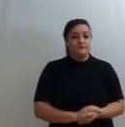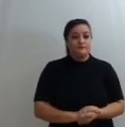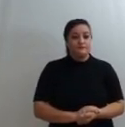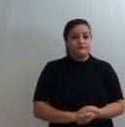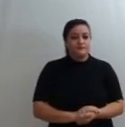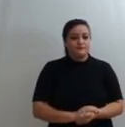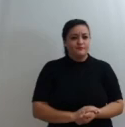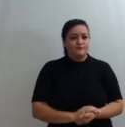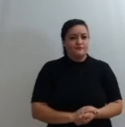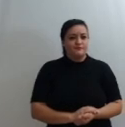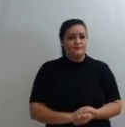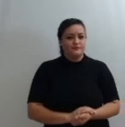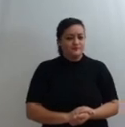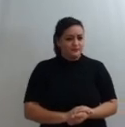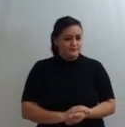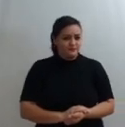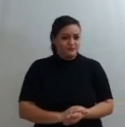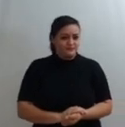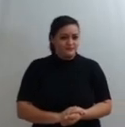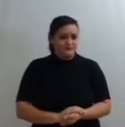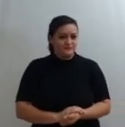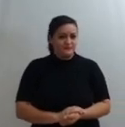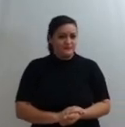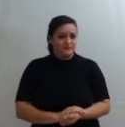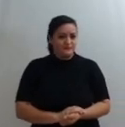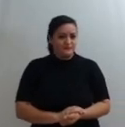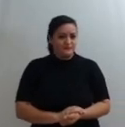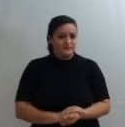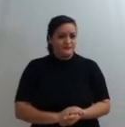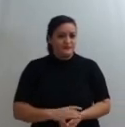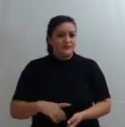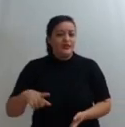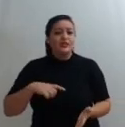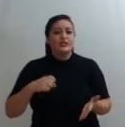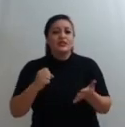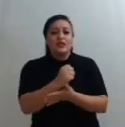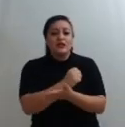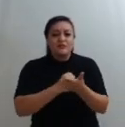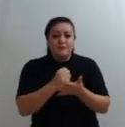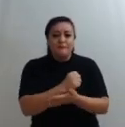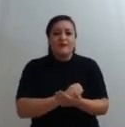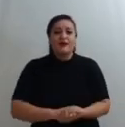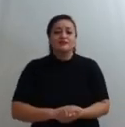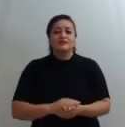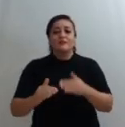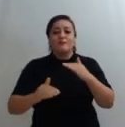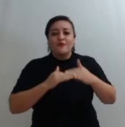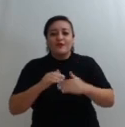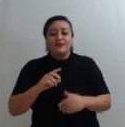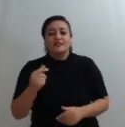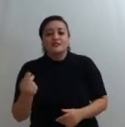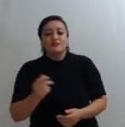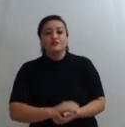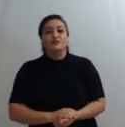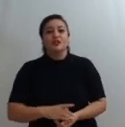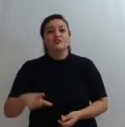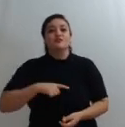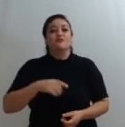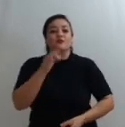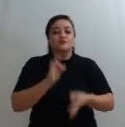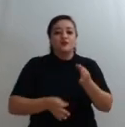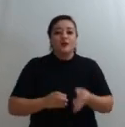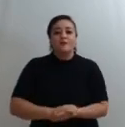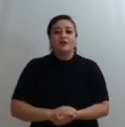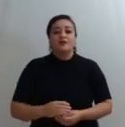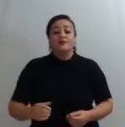com os elementos baseados em movimentação do COAF. Nós já tivemos aqui, inclusive, julgamentos envolvem várias